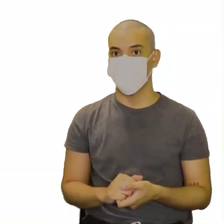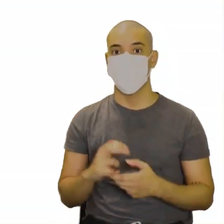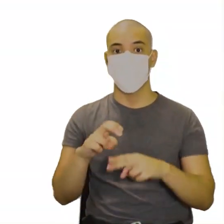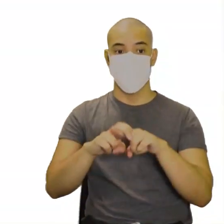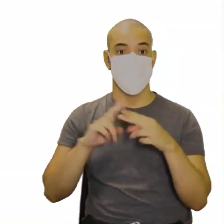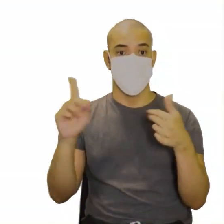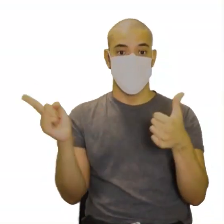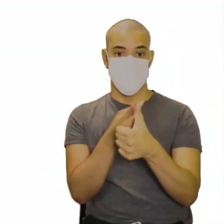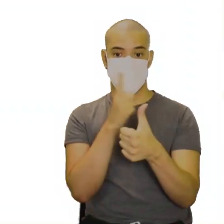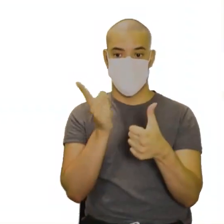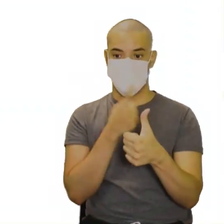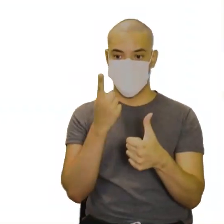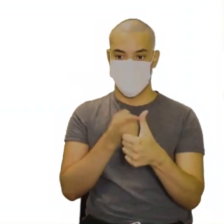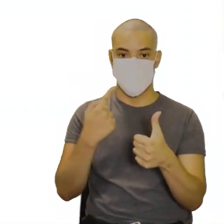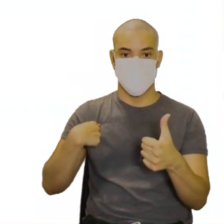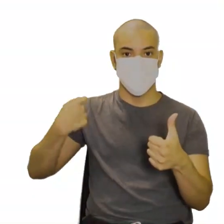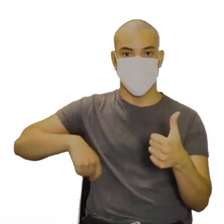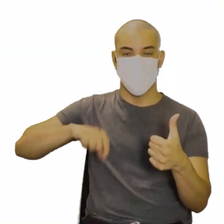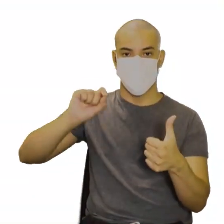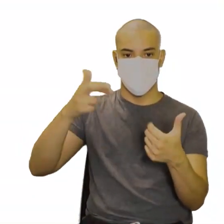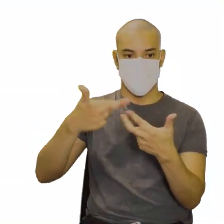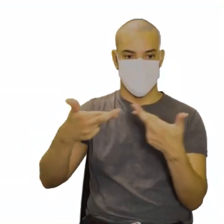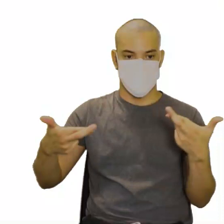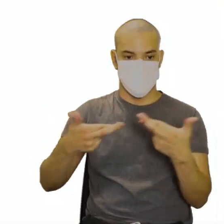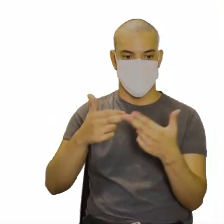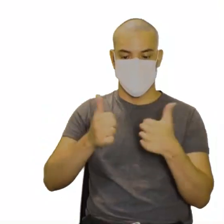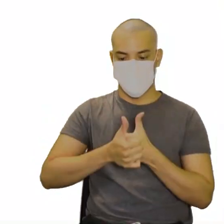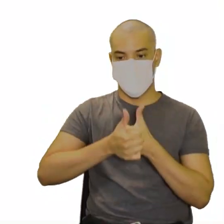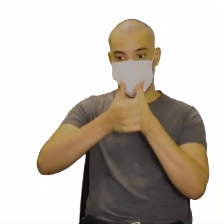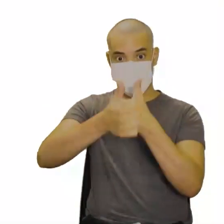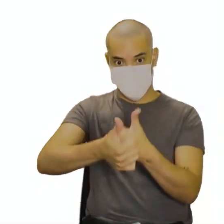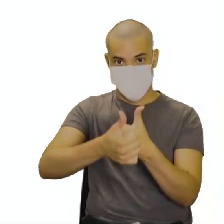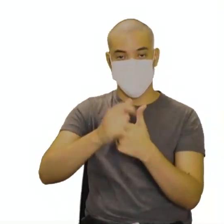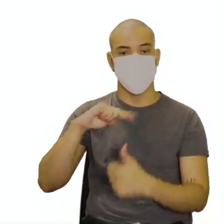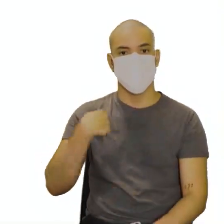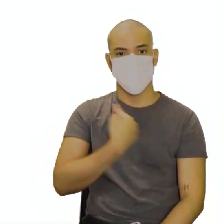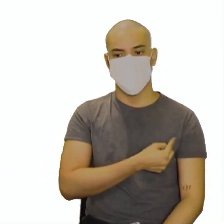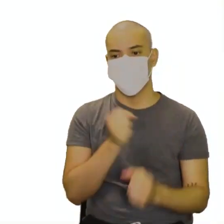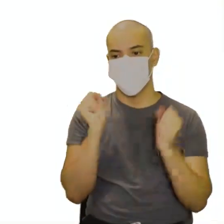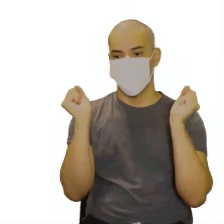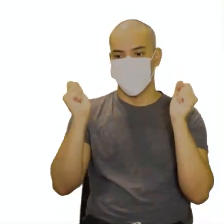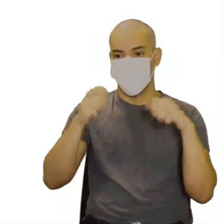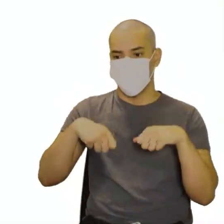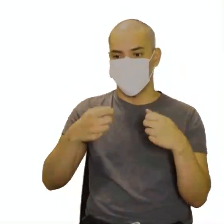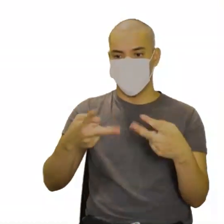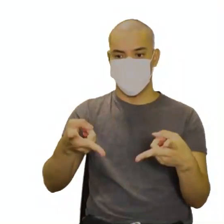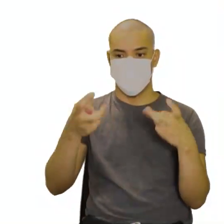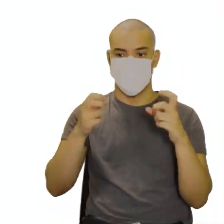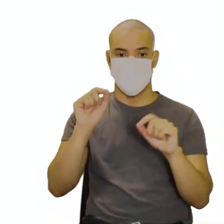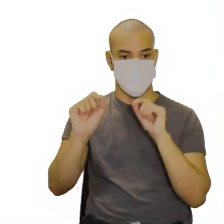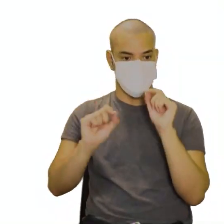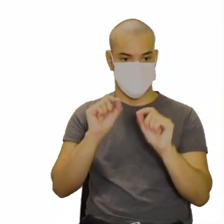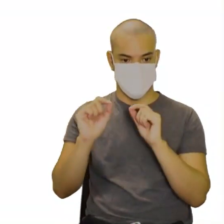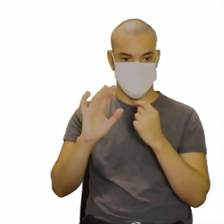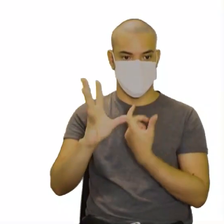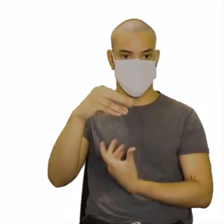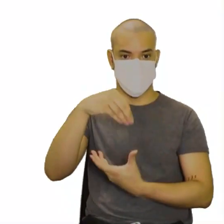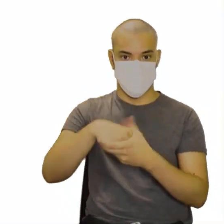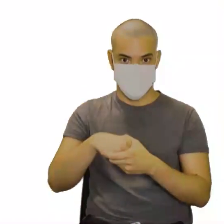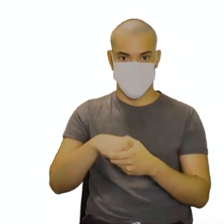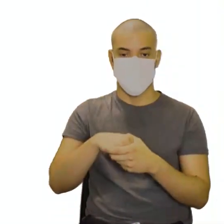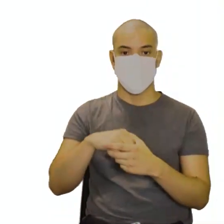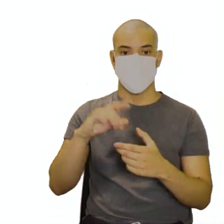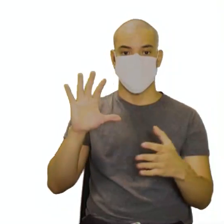lá. Primeiro, nós vamos fazer a resistência equivalente. Nós podemos perceber aqui que o gerador